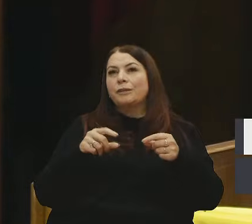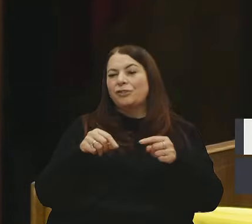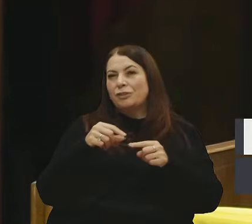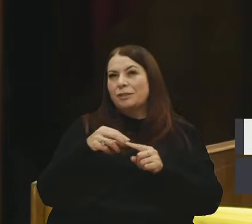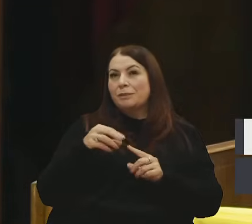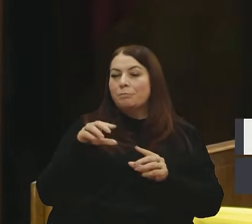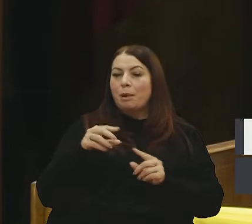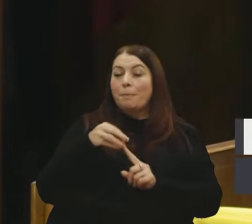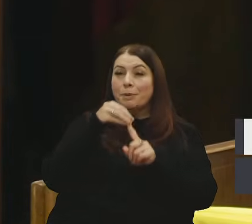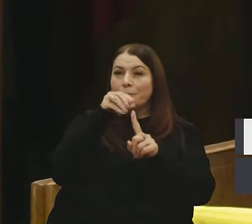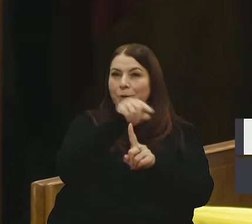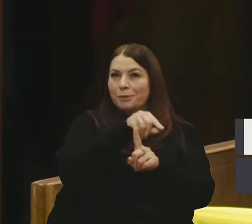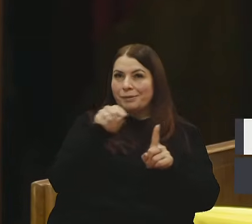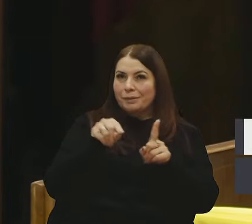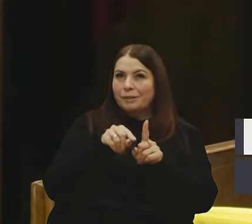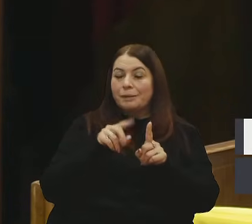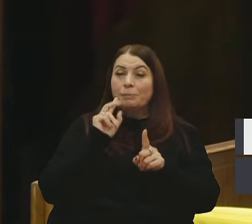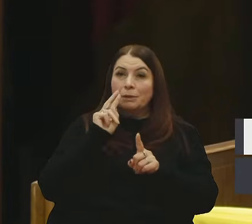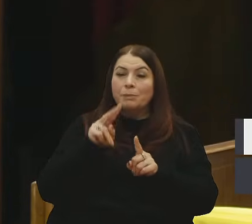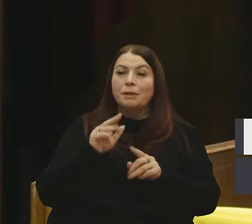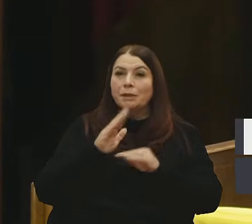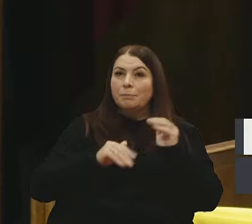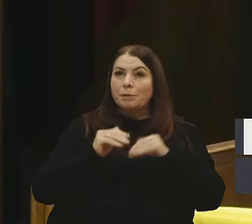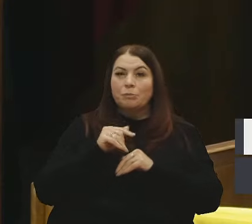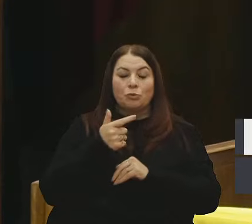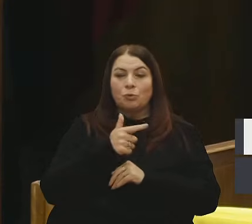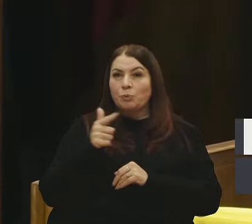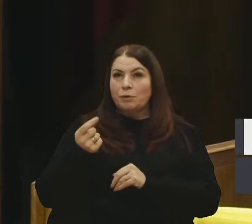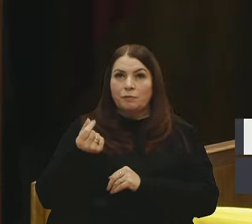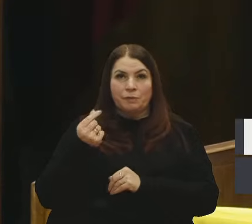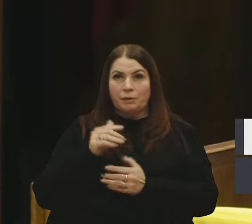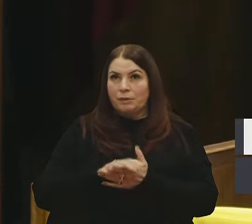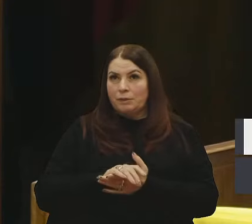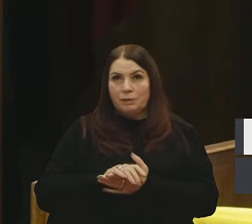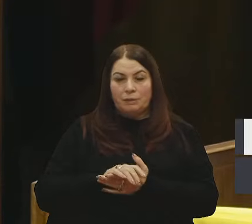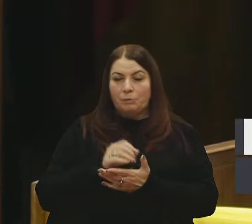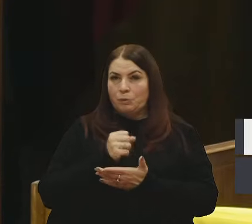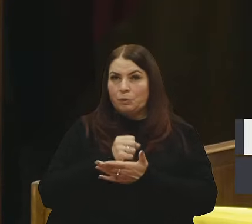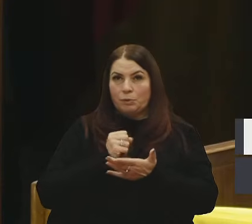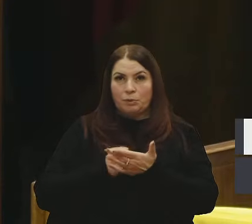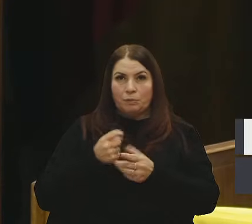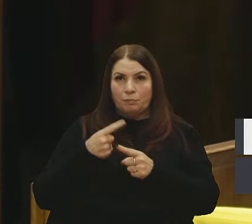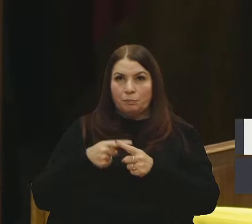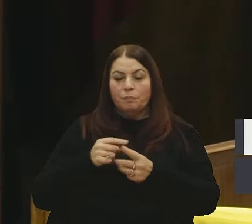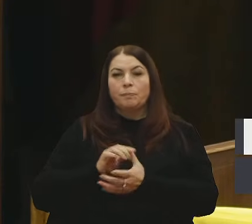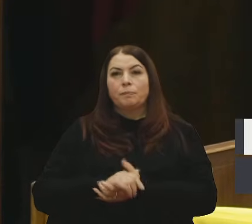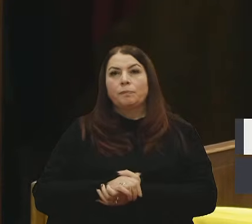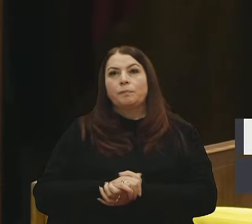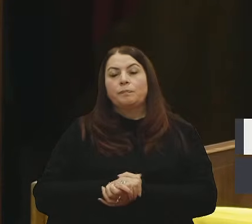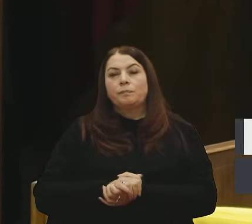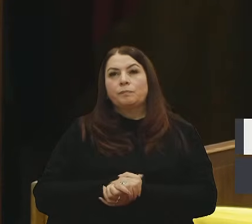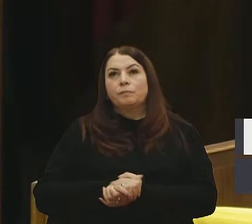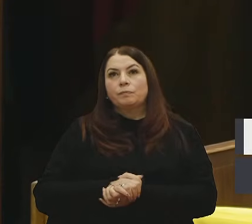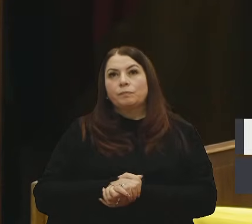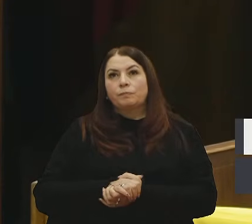das previsões estéticas, na prática não há valor para este contrato. Por quê?